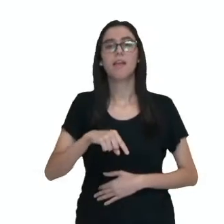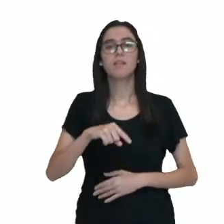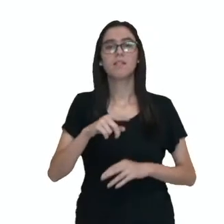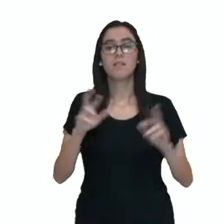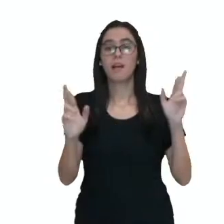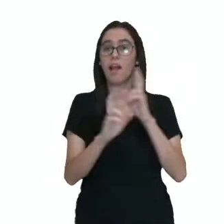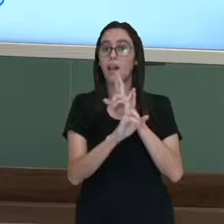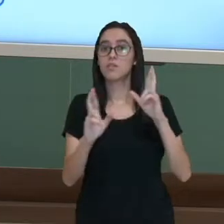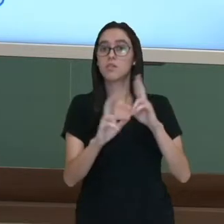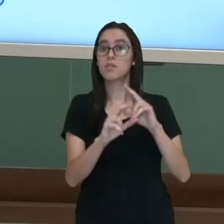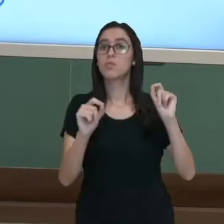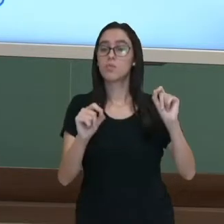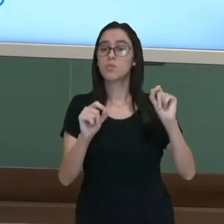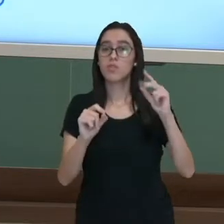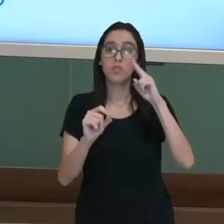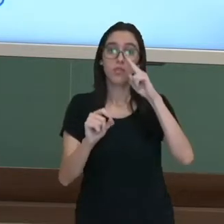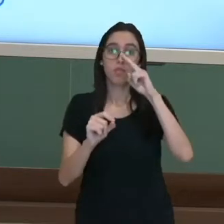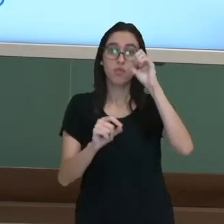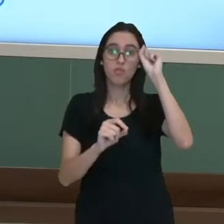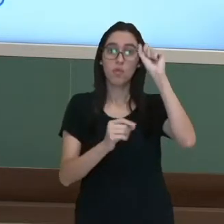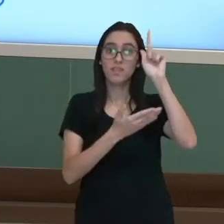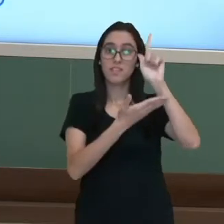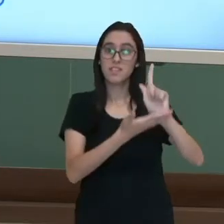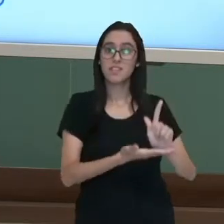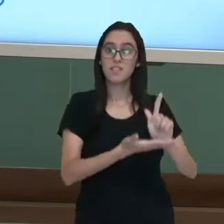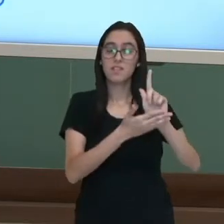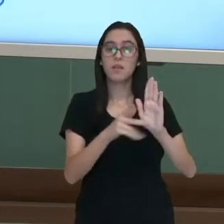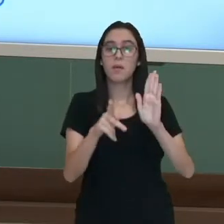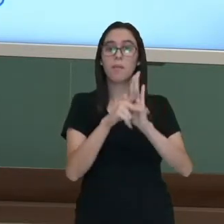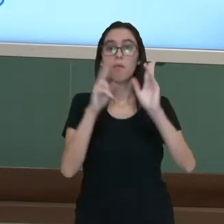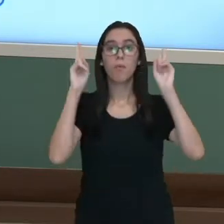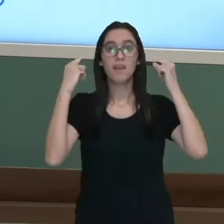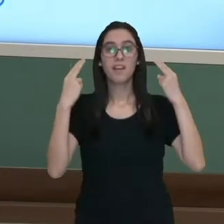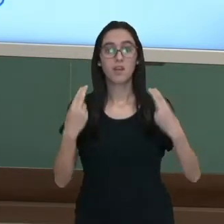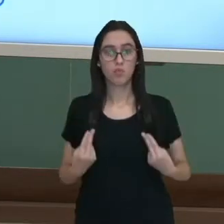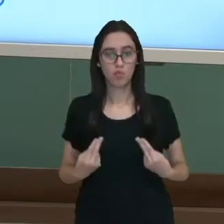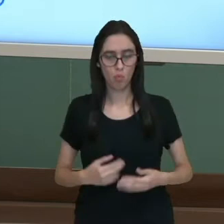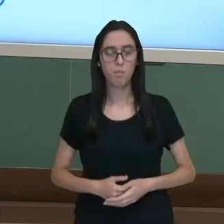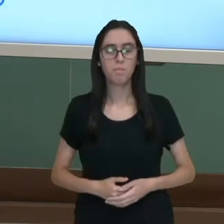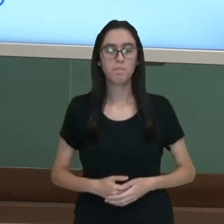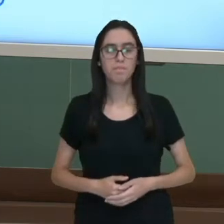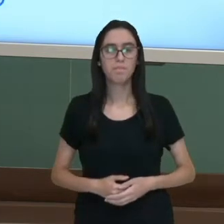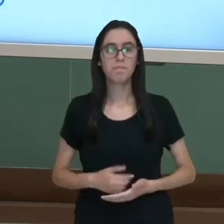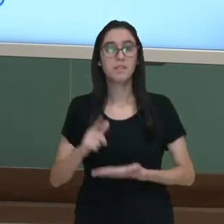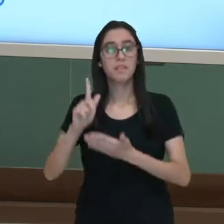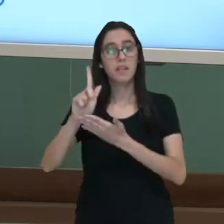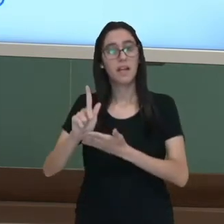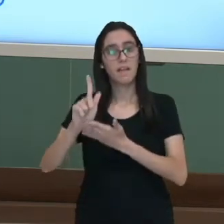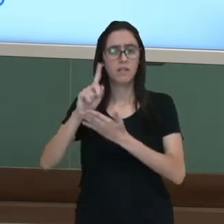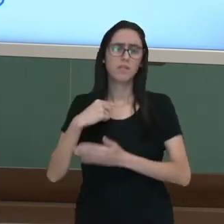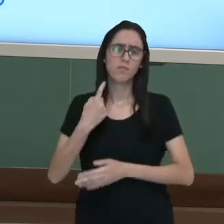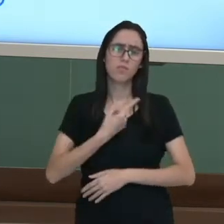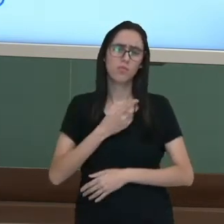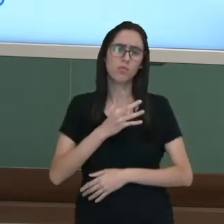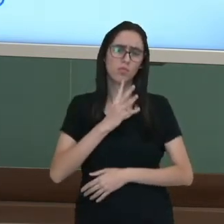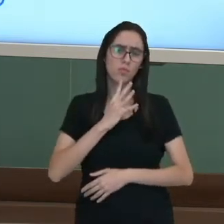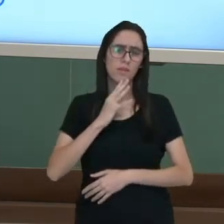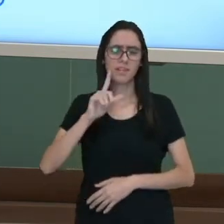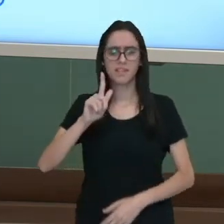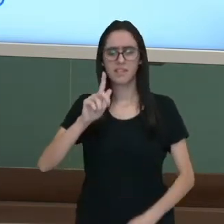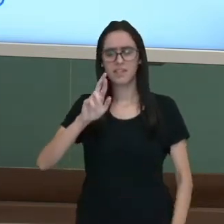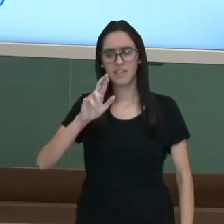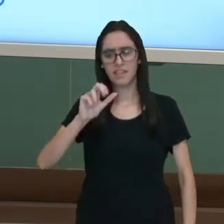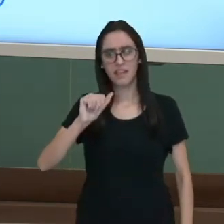com a força da gravitação universal de Newton, da lei da gravitação universal de Newton. E é a gravidade como a gente conhece.